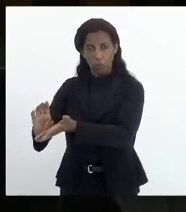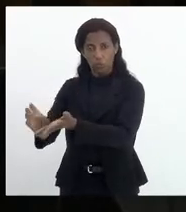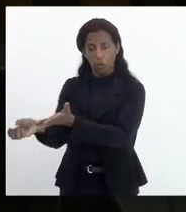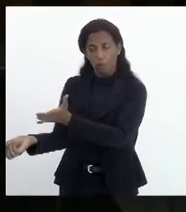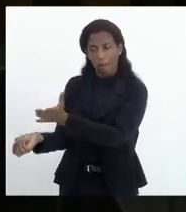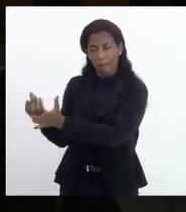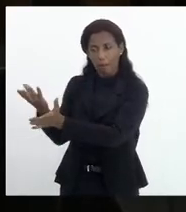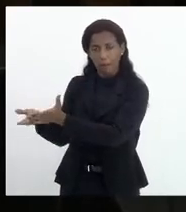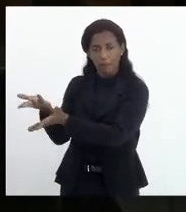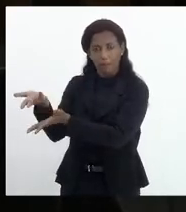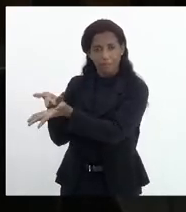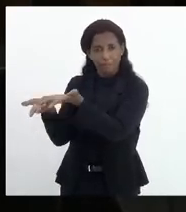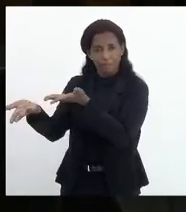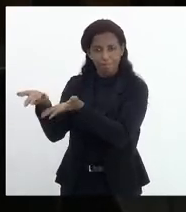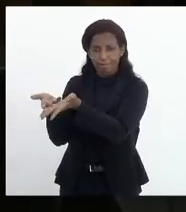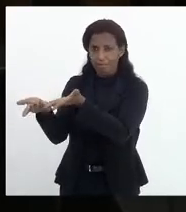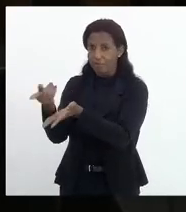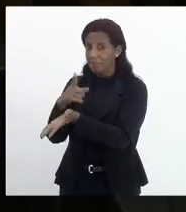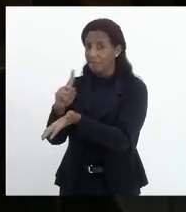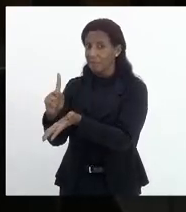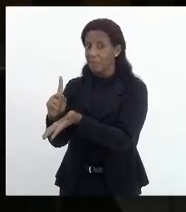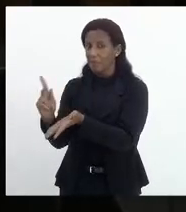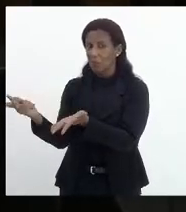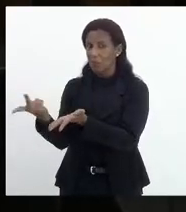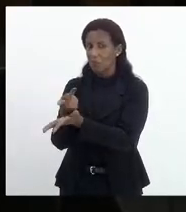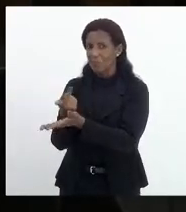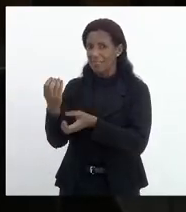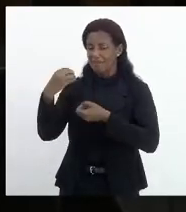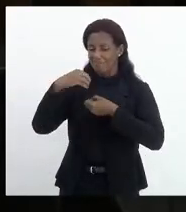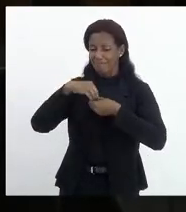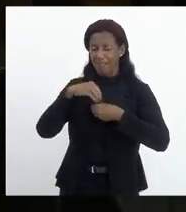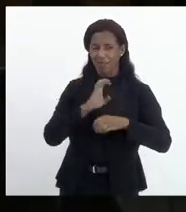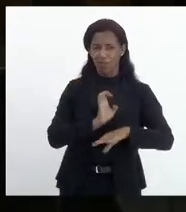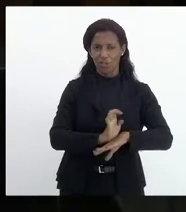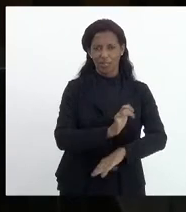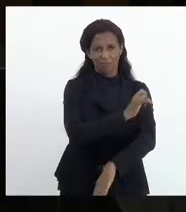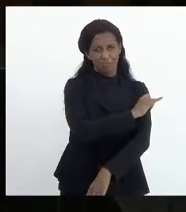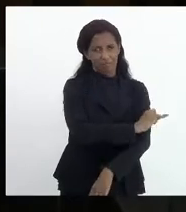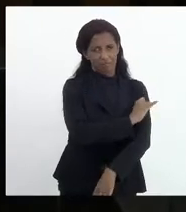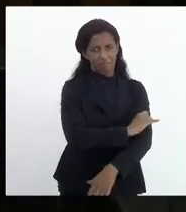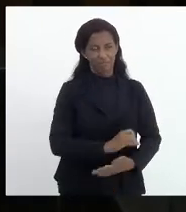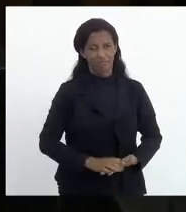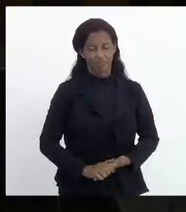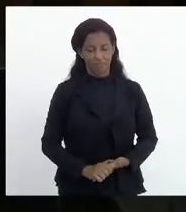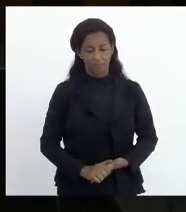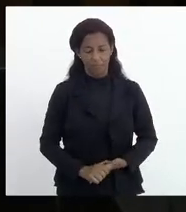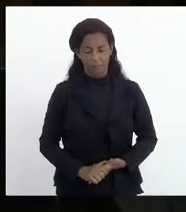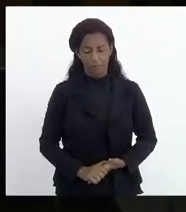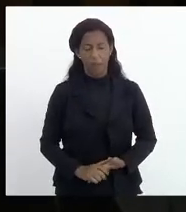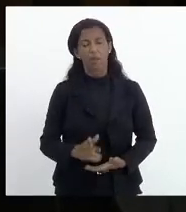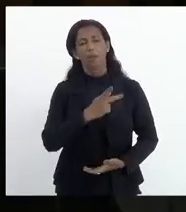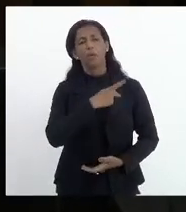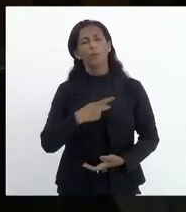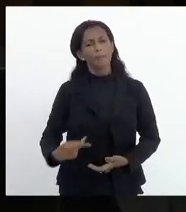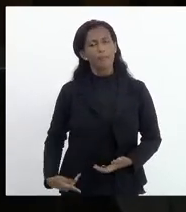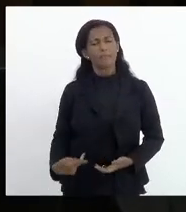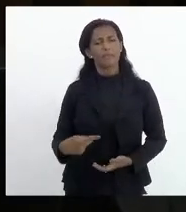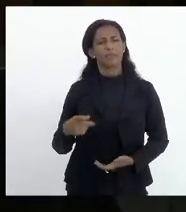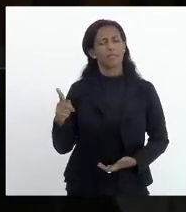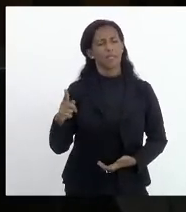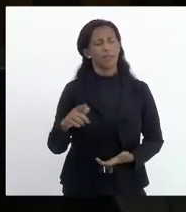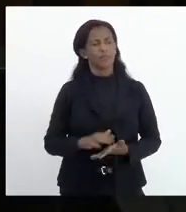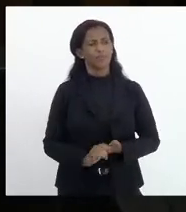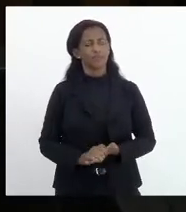não acontecem mais em nosso estado e o Presidente da República